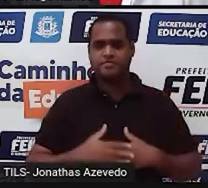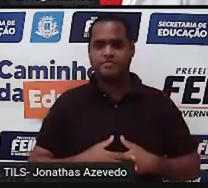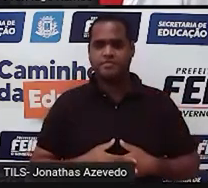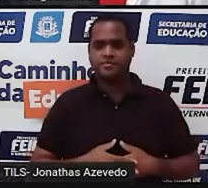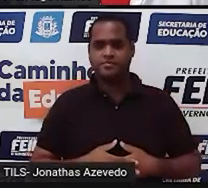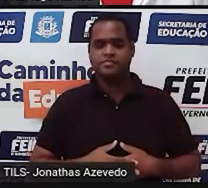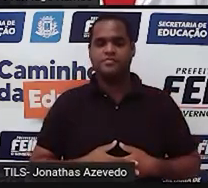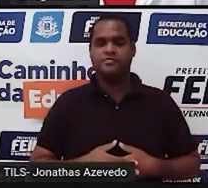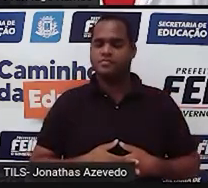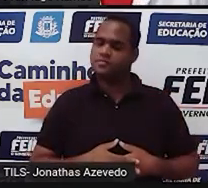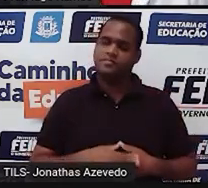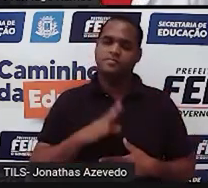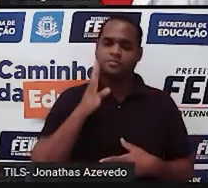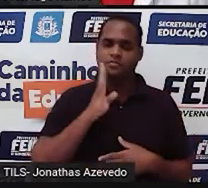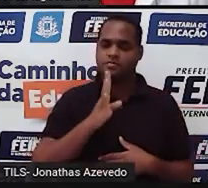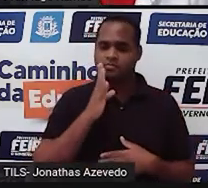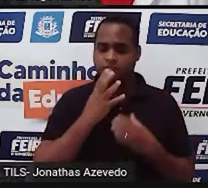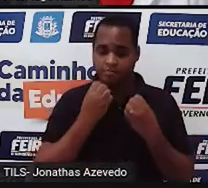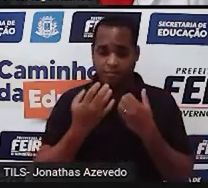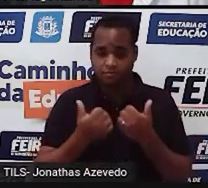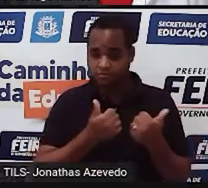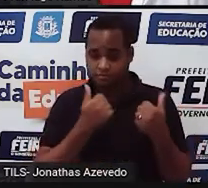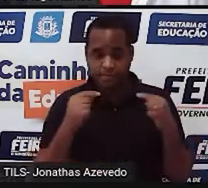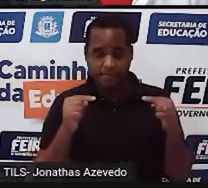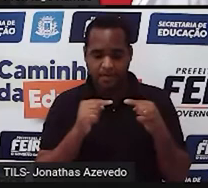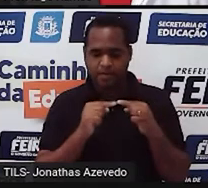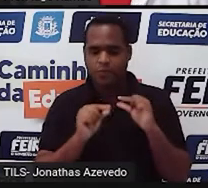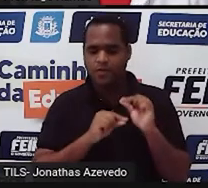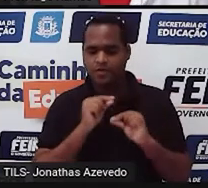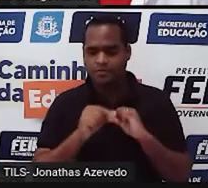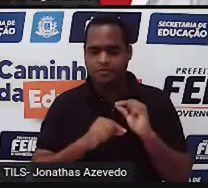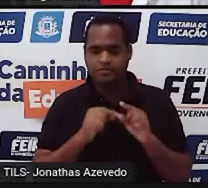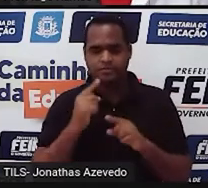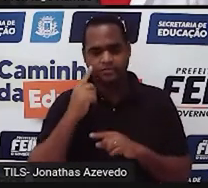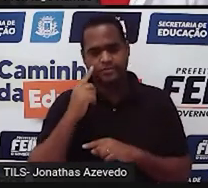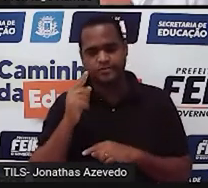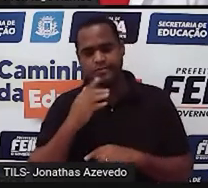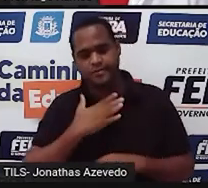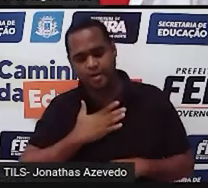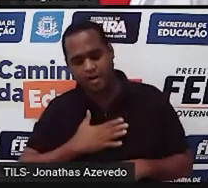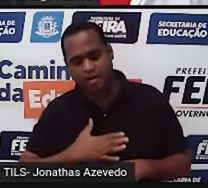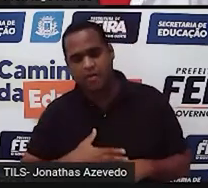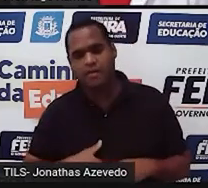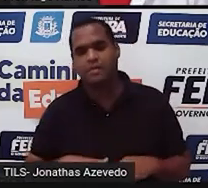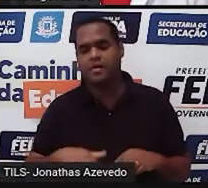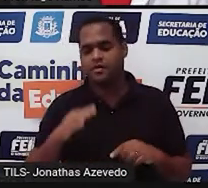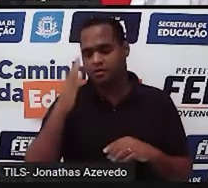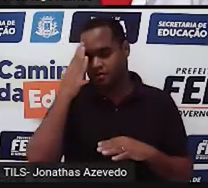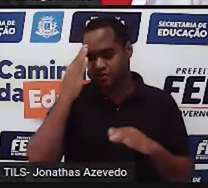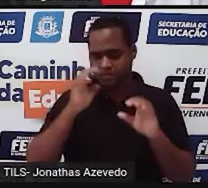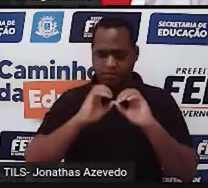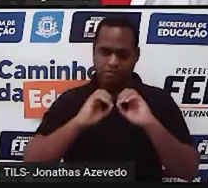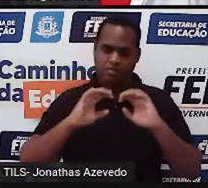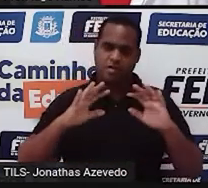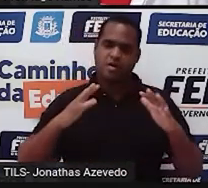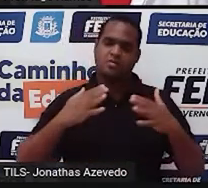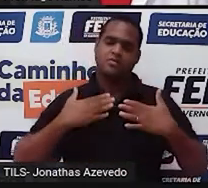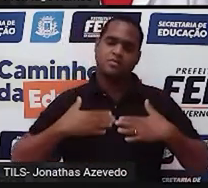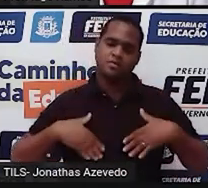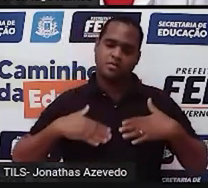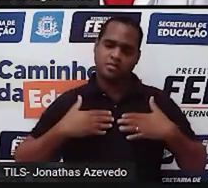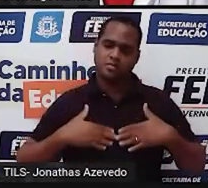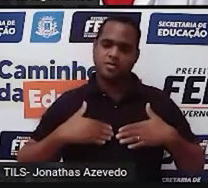uma coisinha chamada de mediatriz certo mas calma a gente vai entender isso tranquilamente